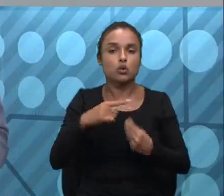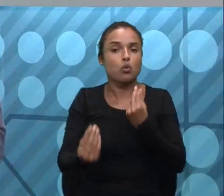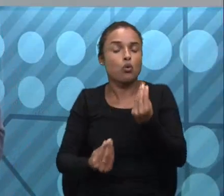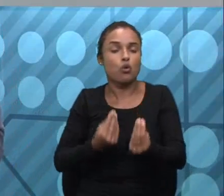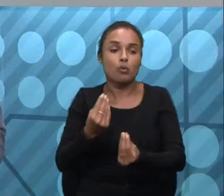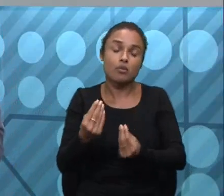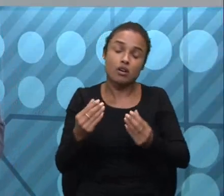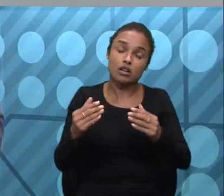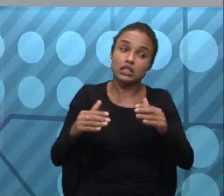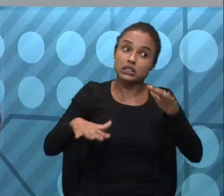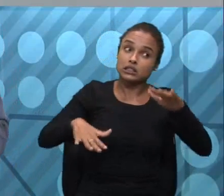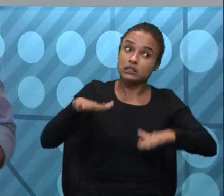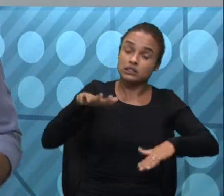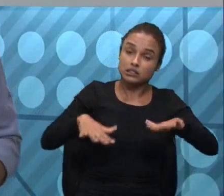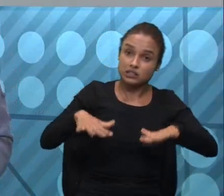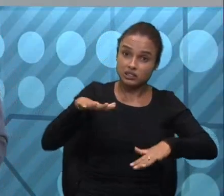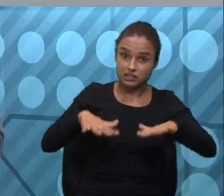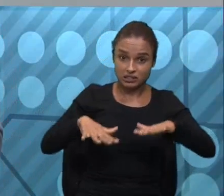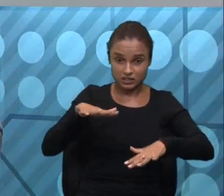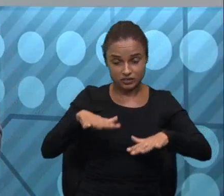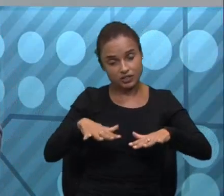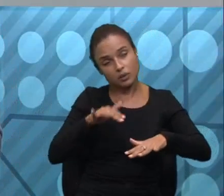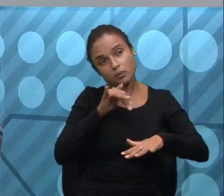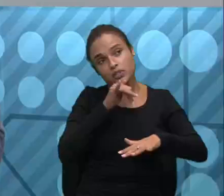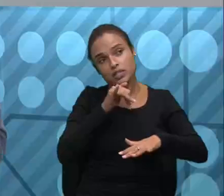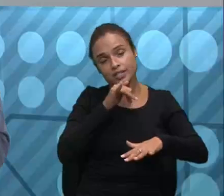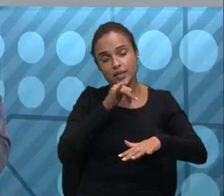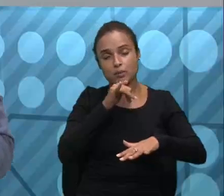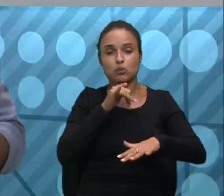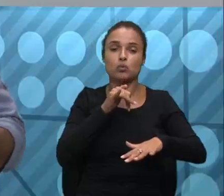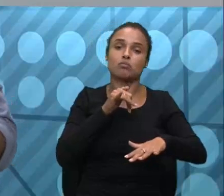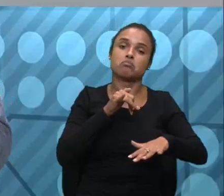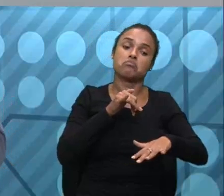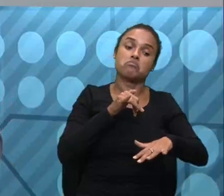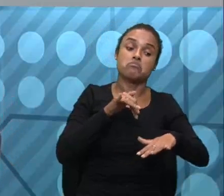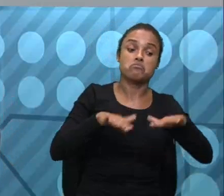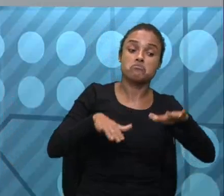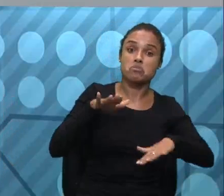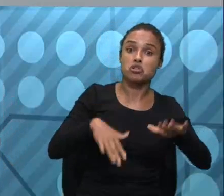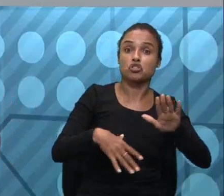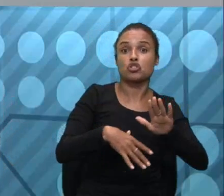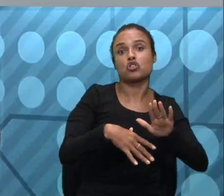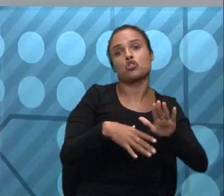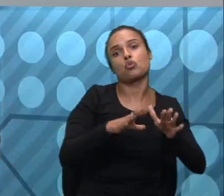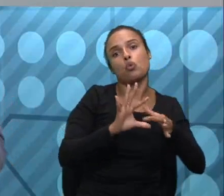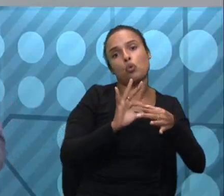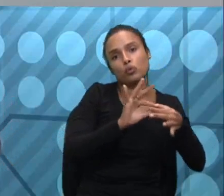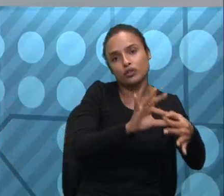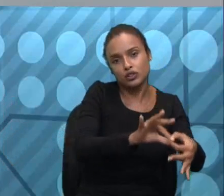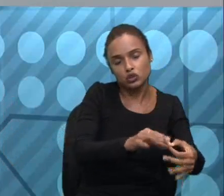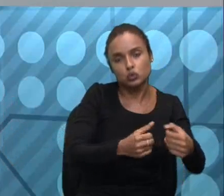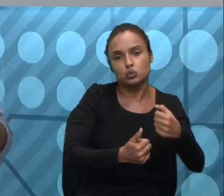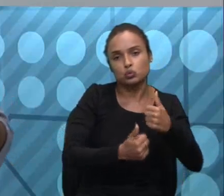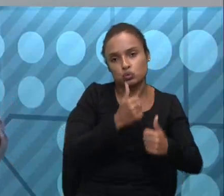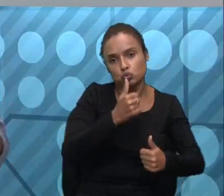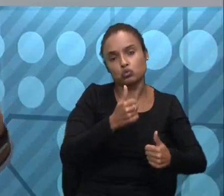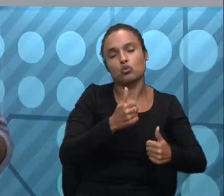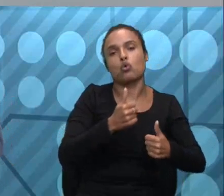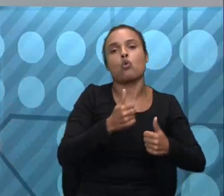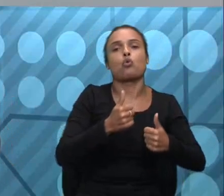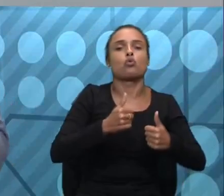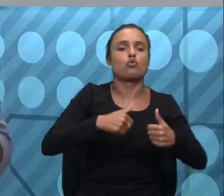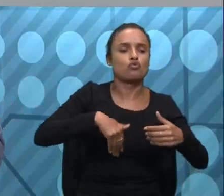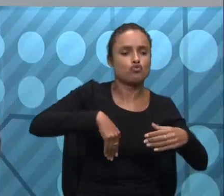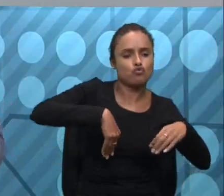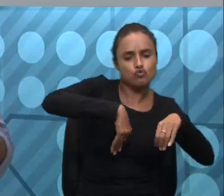jogo. Se ele muda muito de posição, né, e o futebol ele é basicamente sobre isso, nós temos articulações que vão